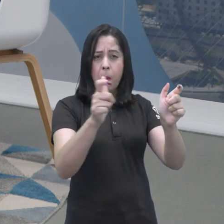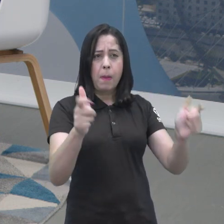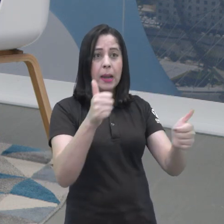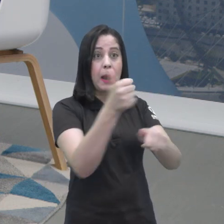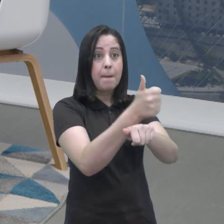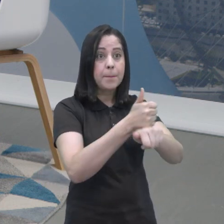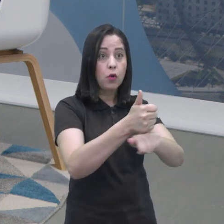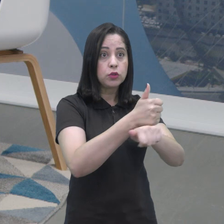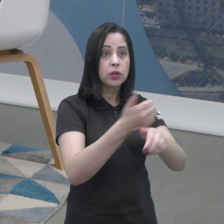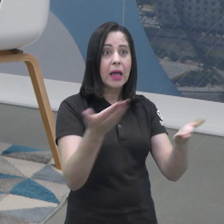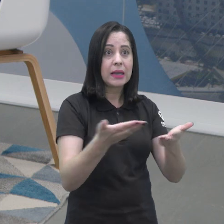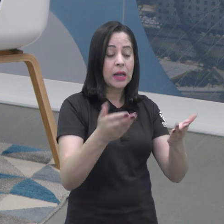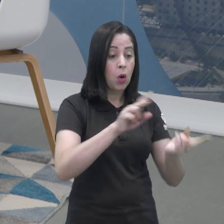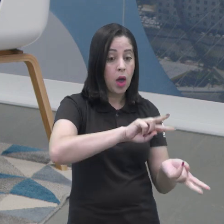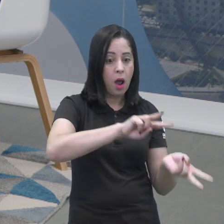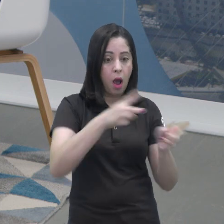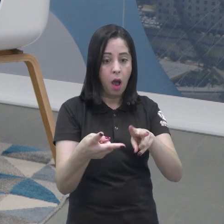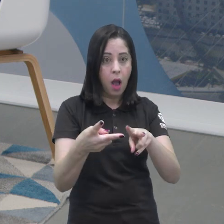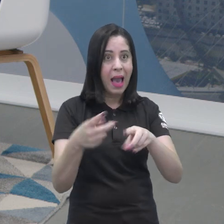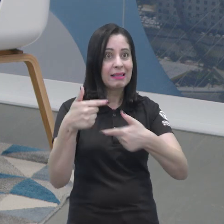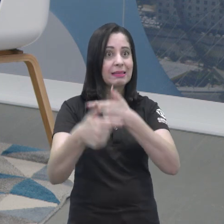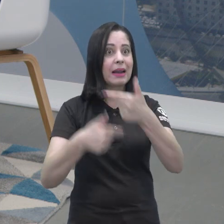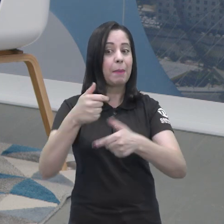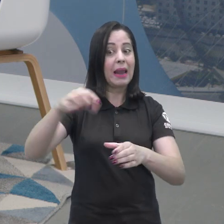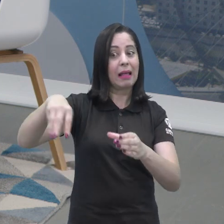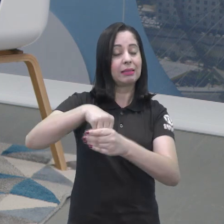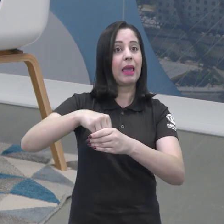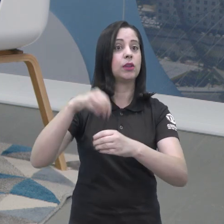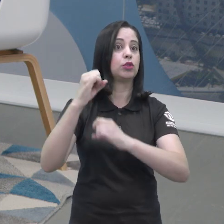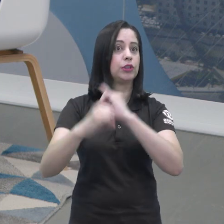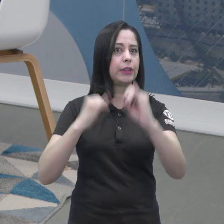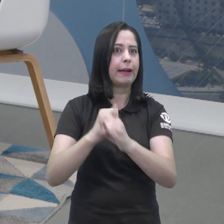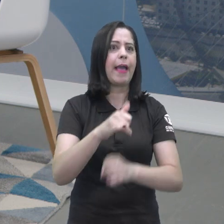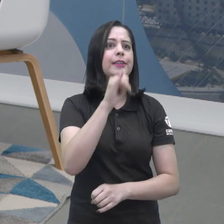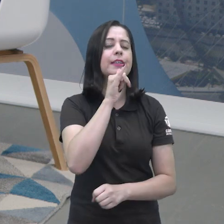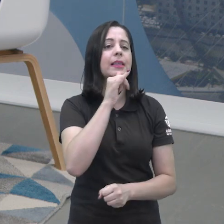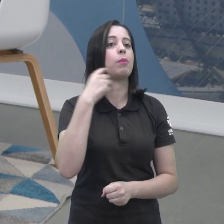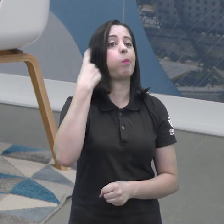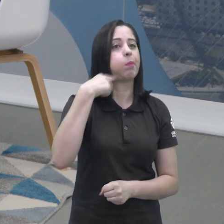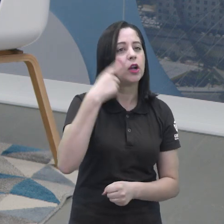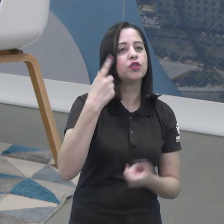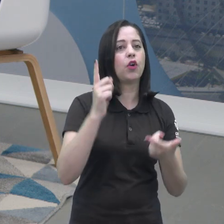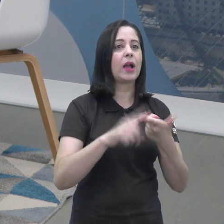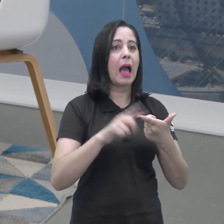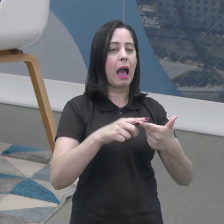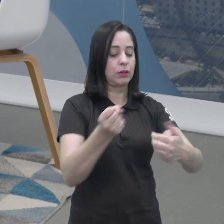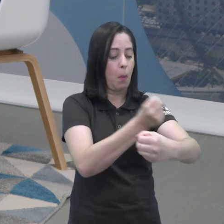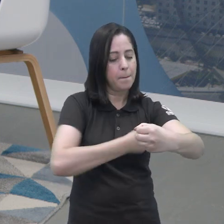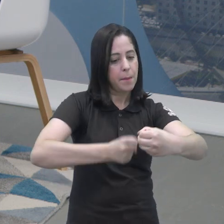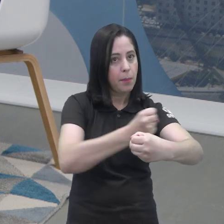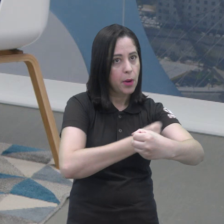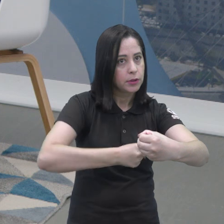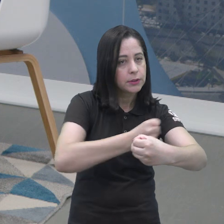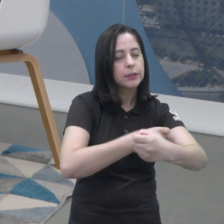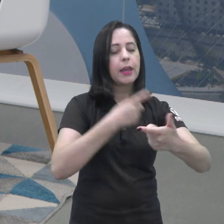áreas têm feito essa migração, né, Luciana? A gente vê aí, por exemplo, advogados, profissionais da